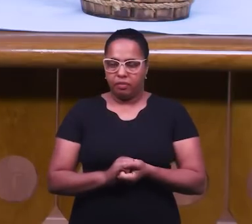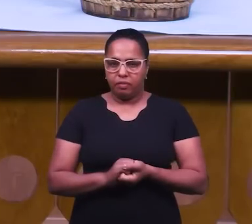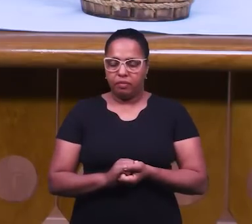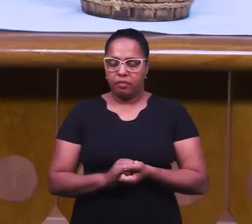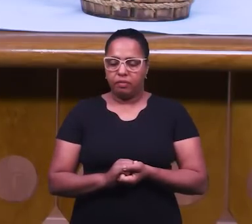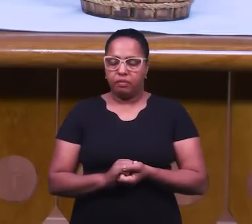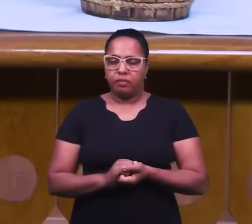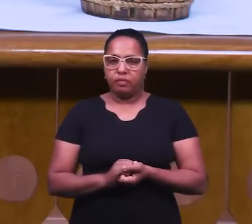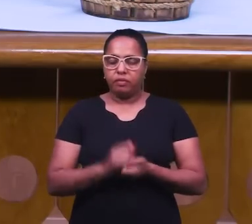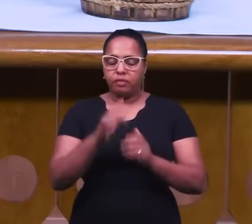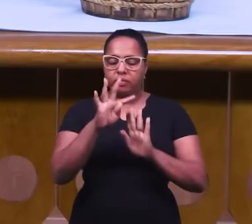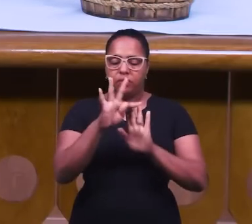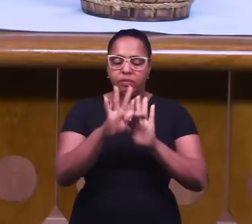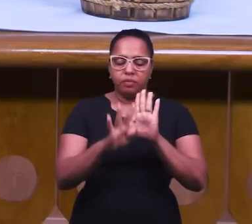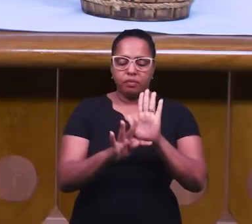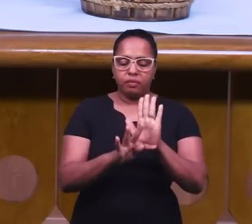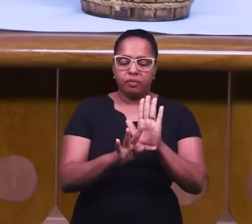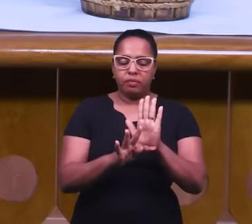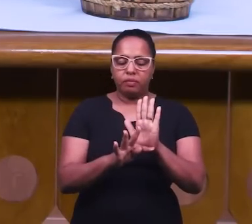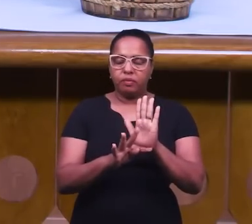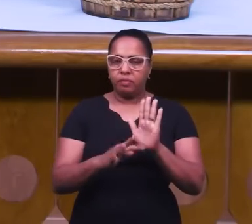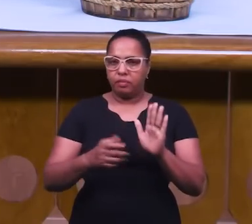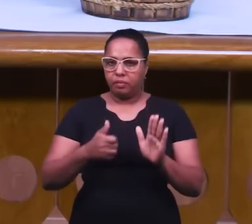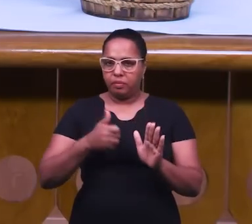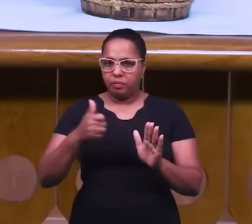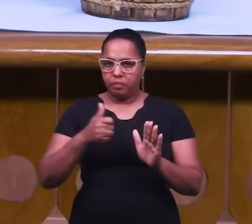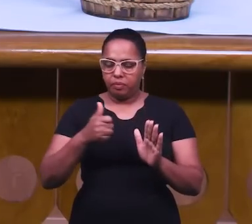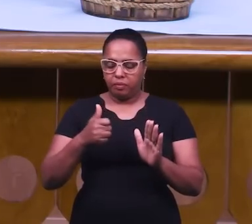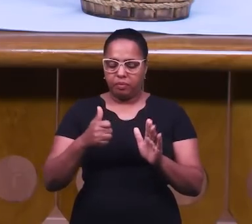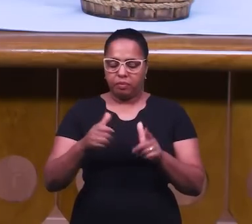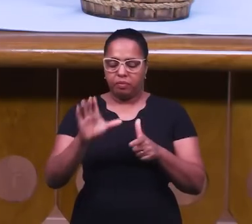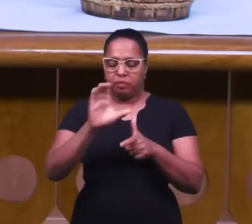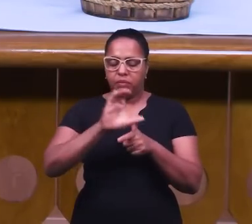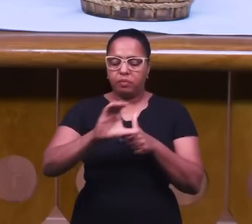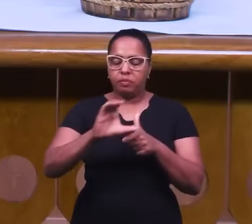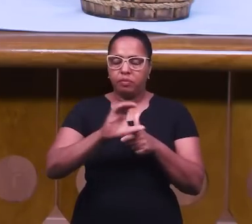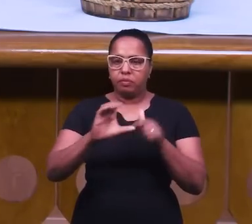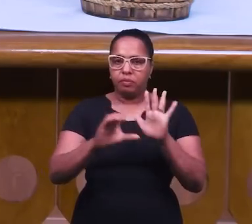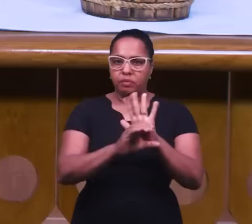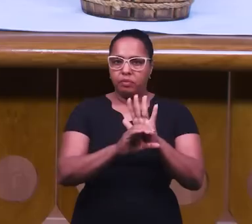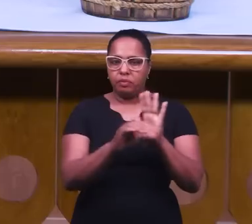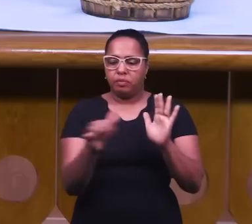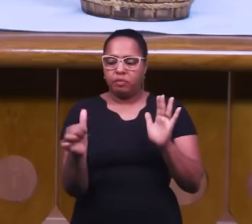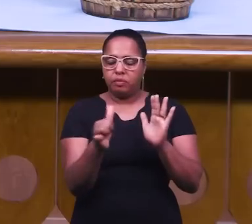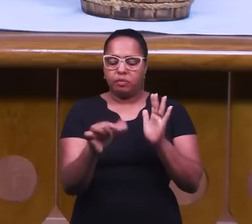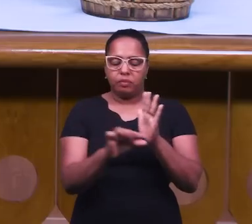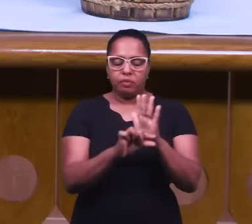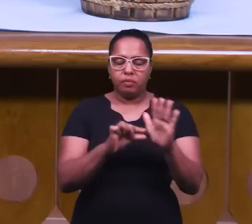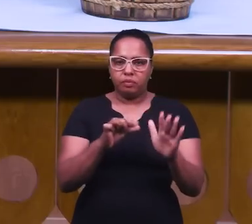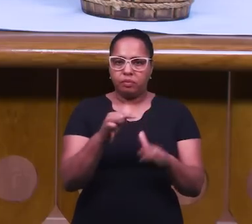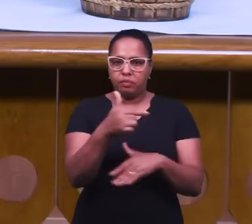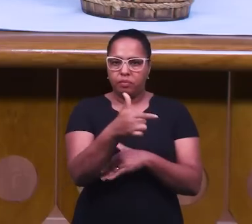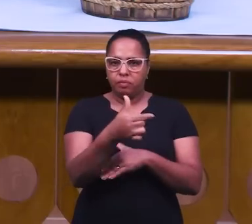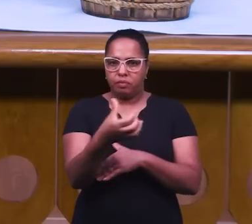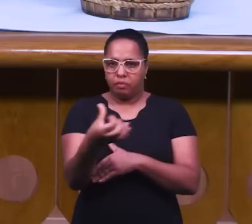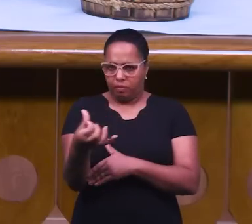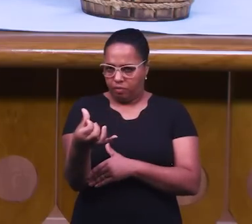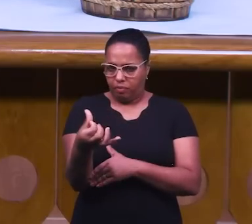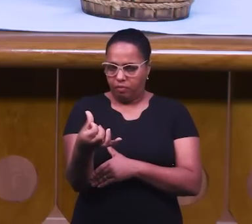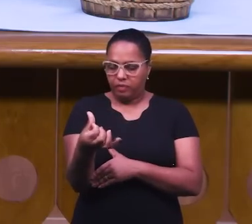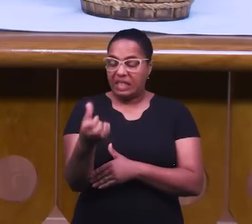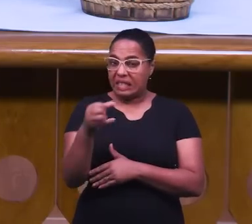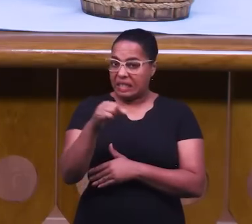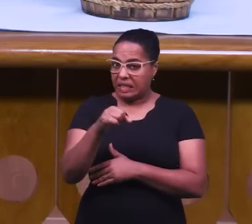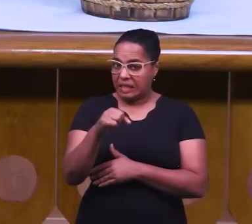Bíblias no texto da Palavra de Deus, na primeira carta de Paulo aos Coríntios, no capítulo 11, versículo 26. Se